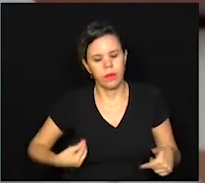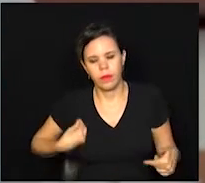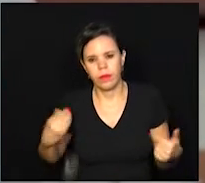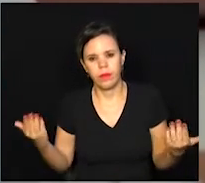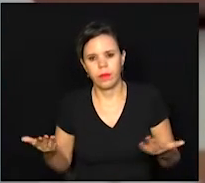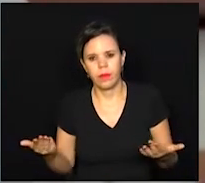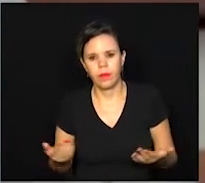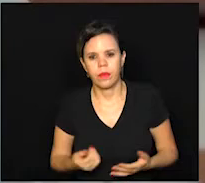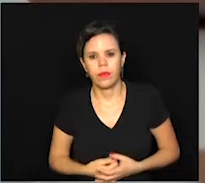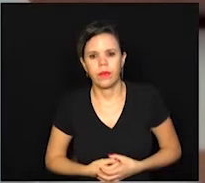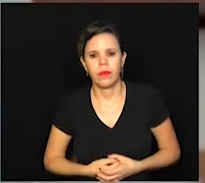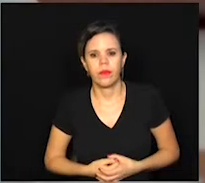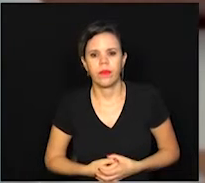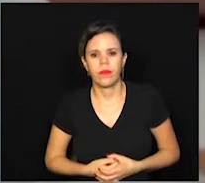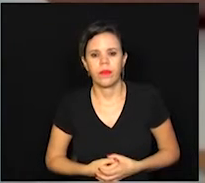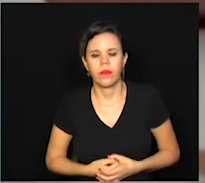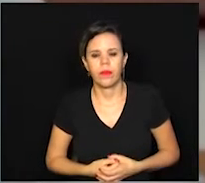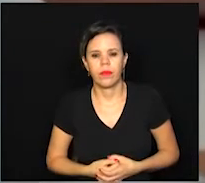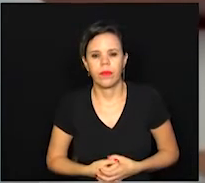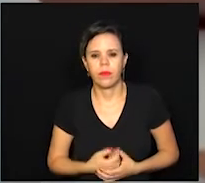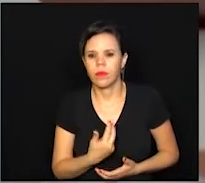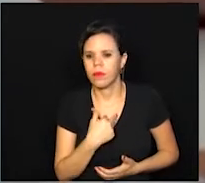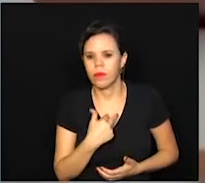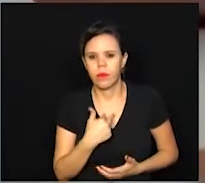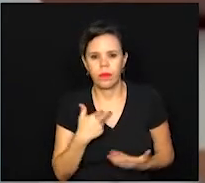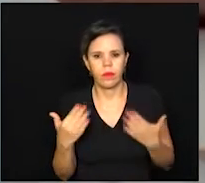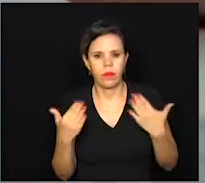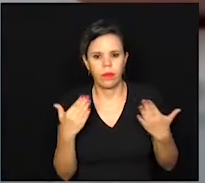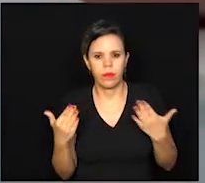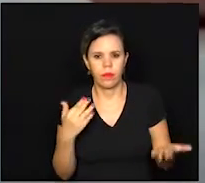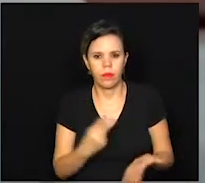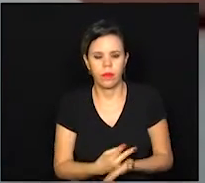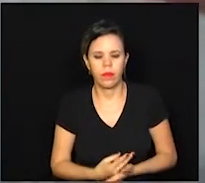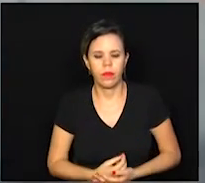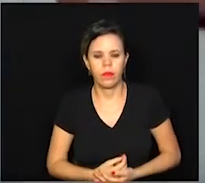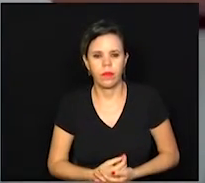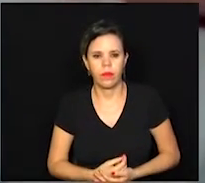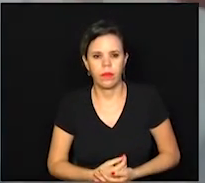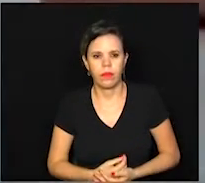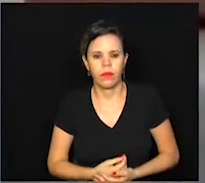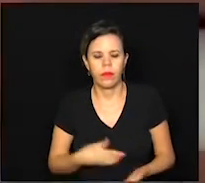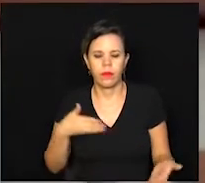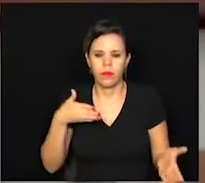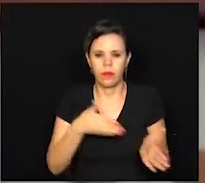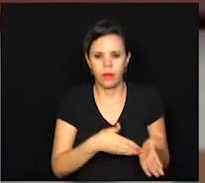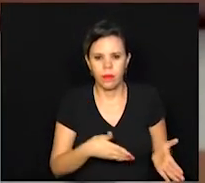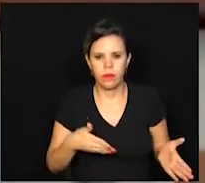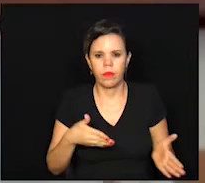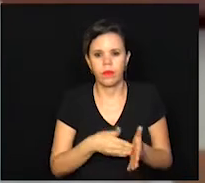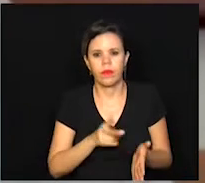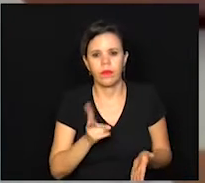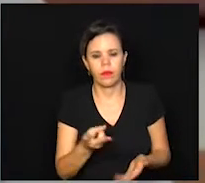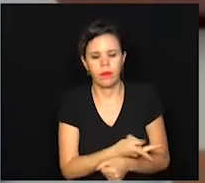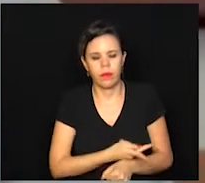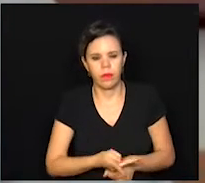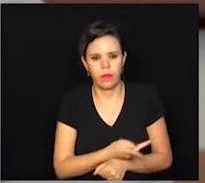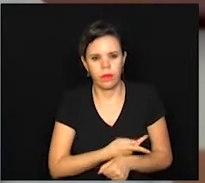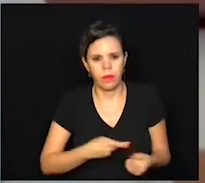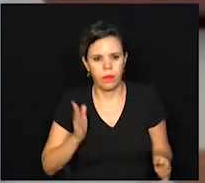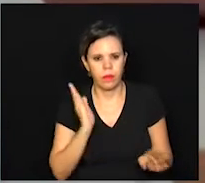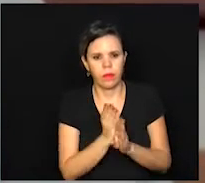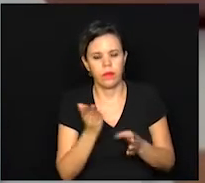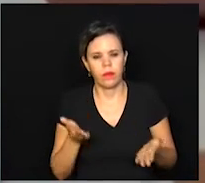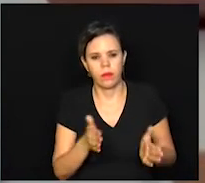agora, né? É incomparável, mesmo com os limites que a gente sempre procurou identificar